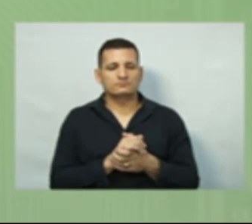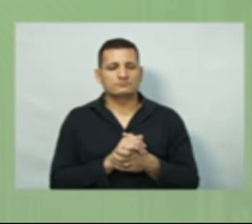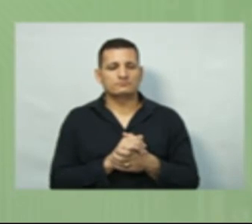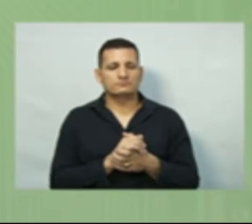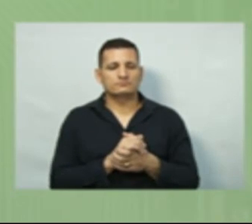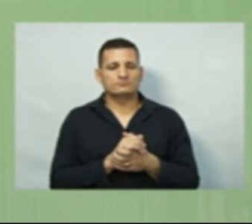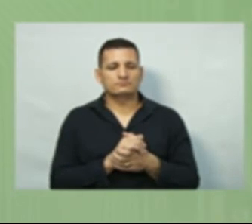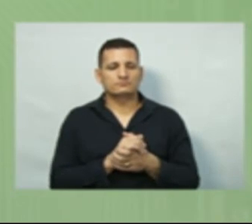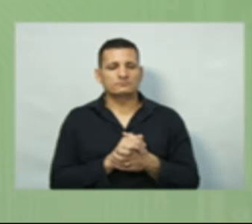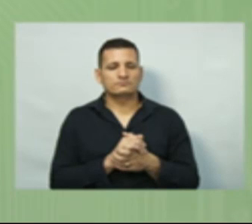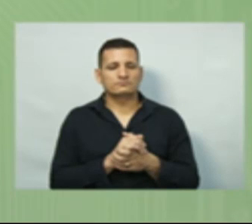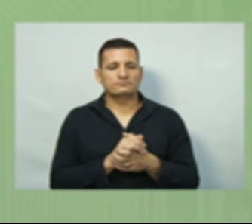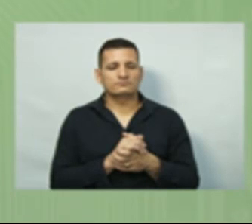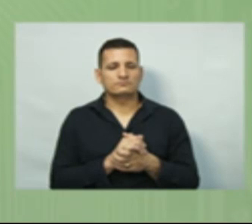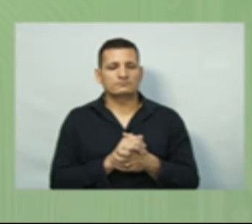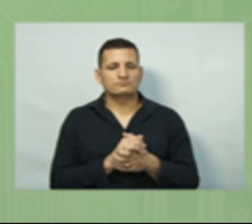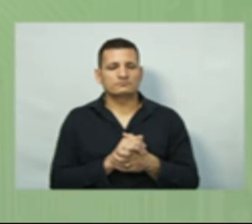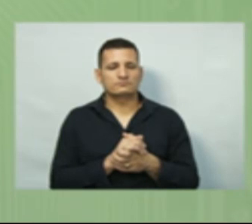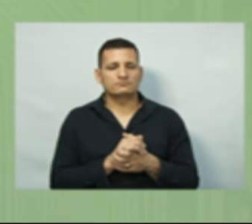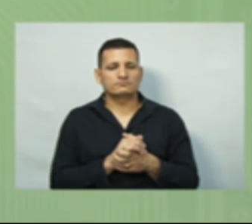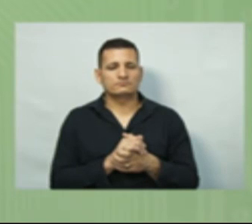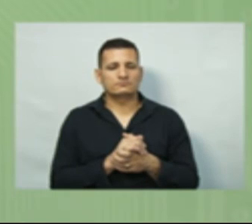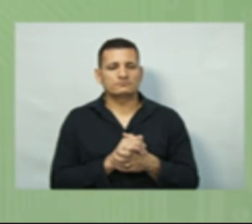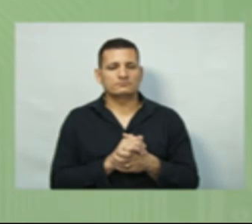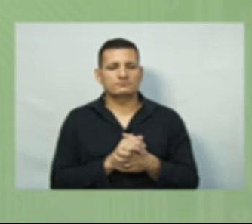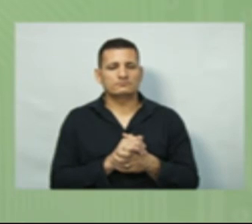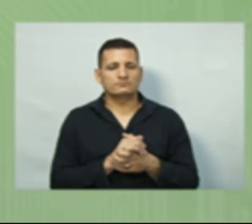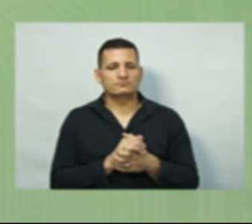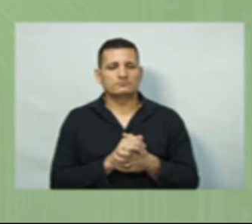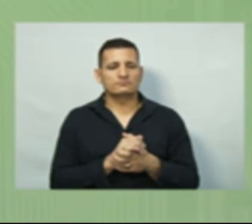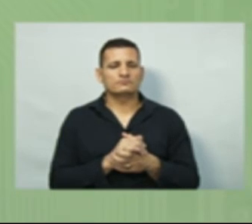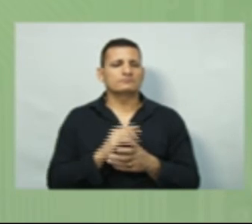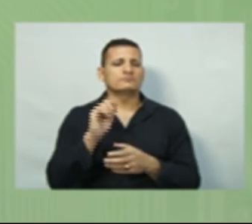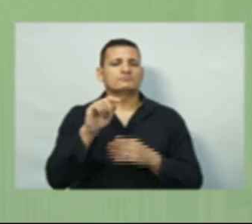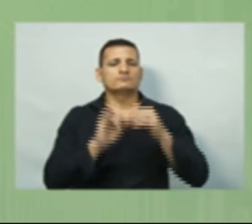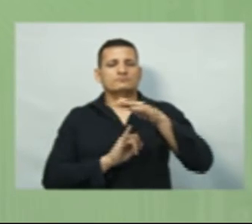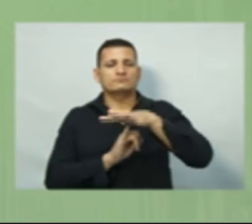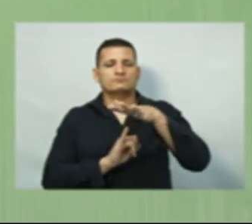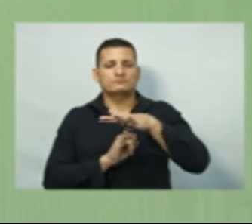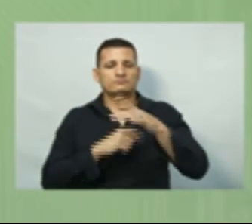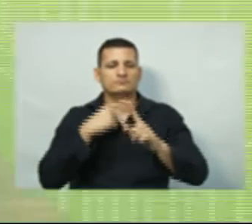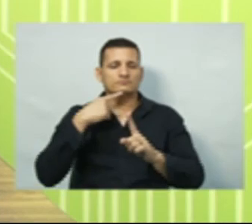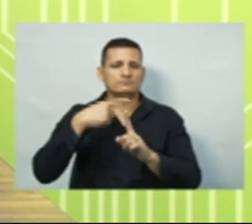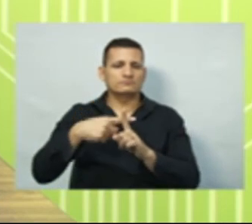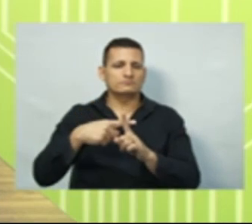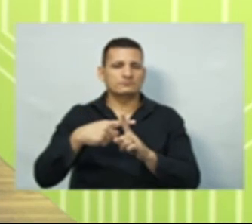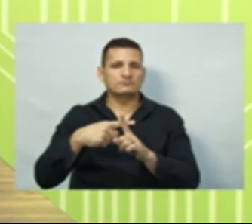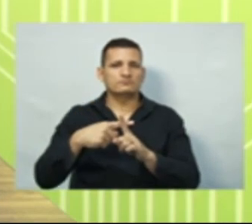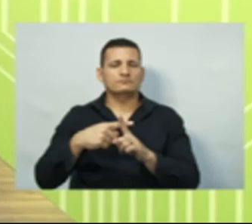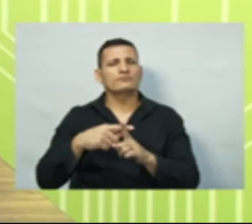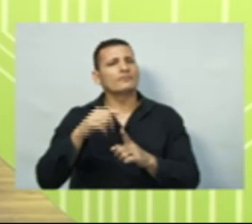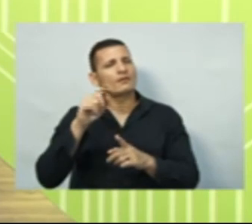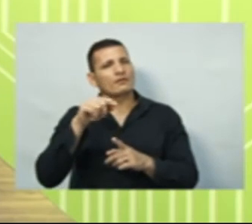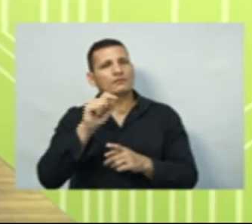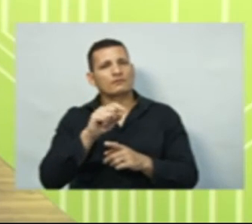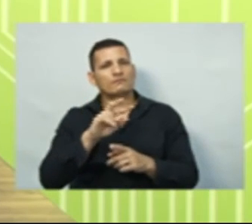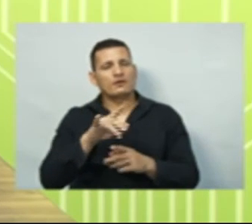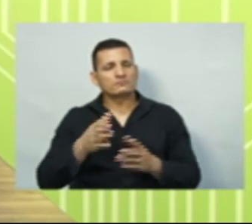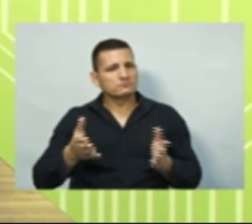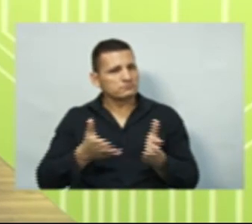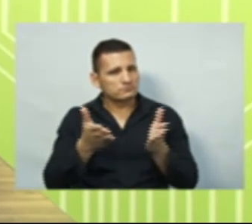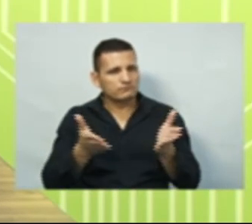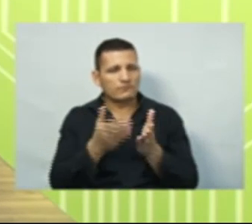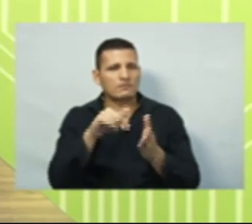positiva? No nosso texto a gente fala, né, que instituições positivas são aquelas que vão fomentar, vão incentivar o